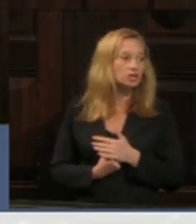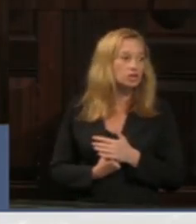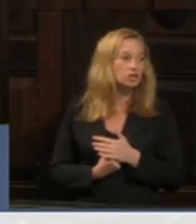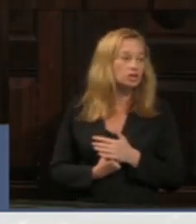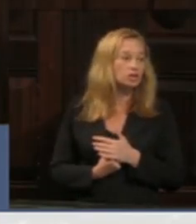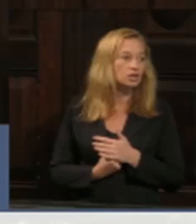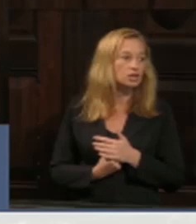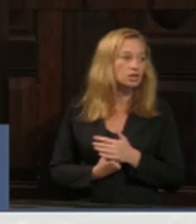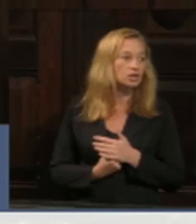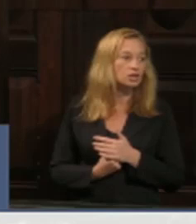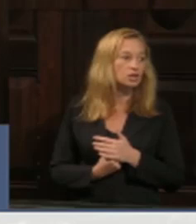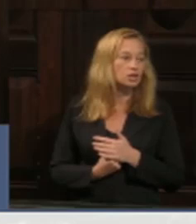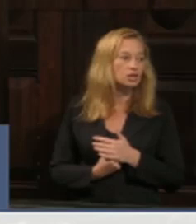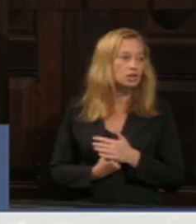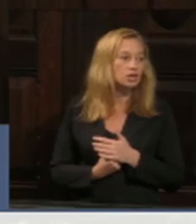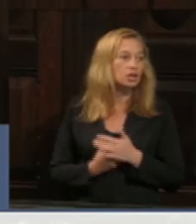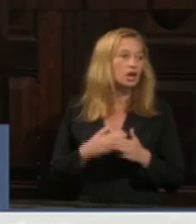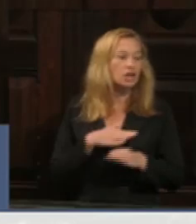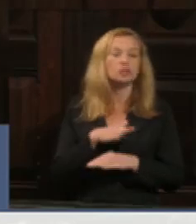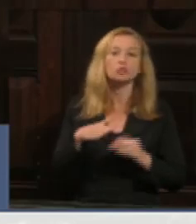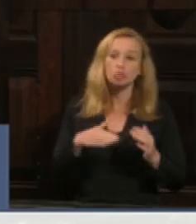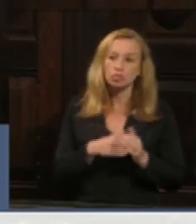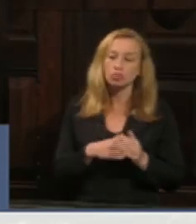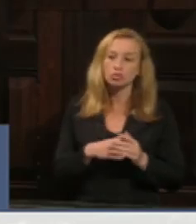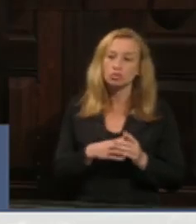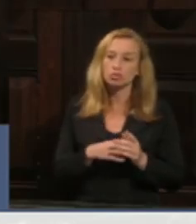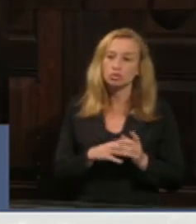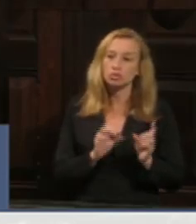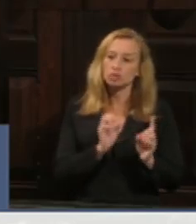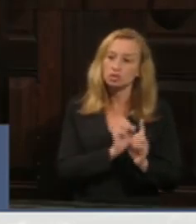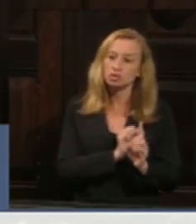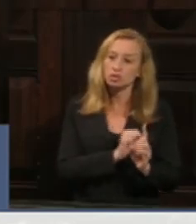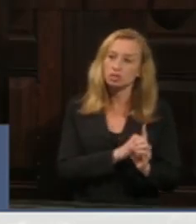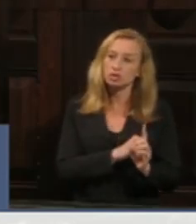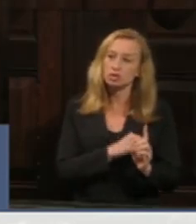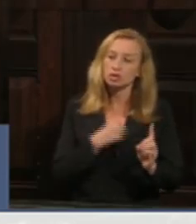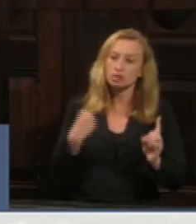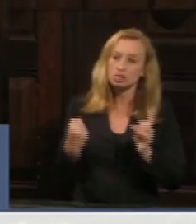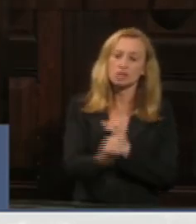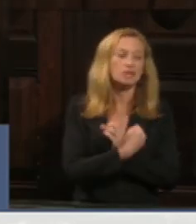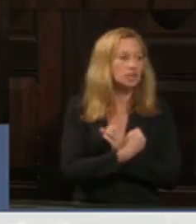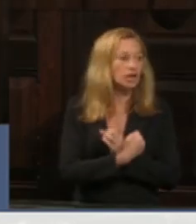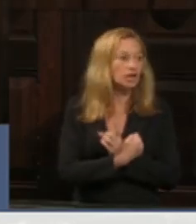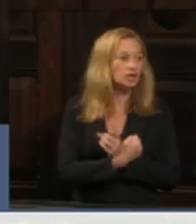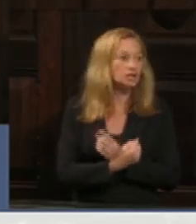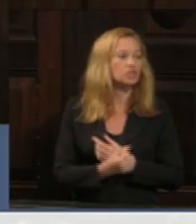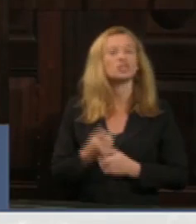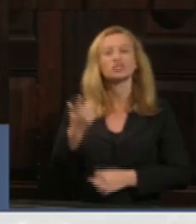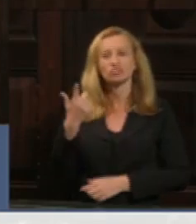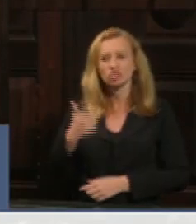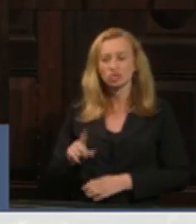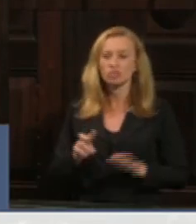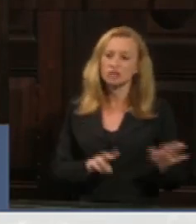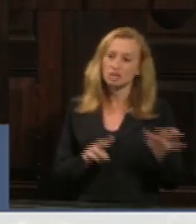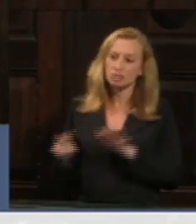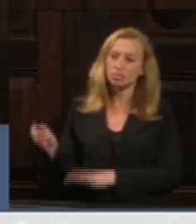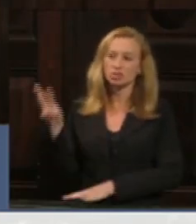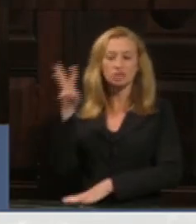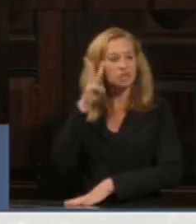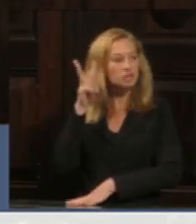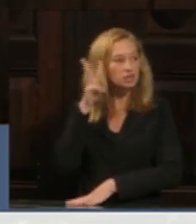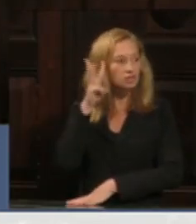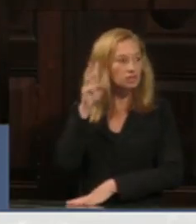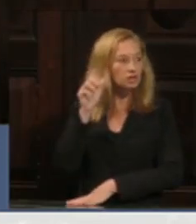vocês, que são cidadãos do Estado do Rio de Janeiro, deputada Marina. Mais uma vez essa semana, terça-feira, a